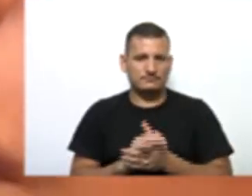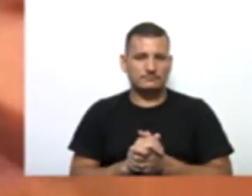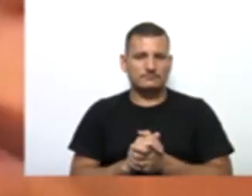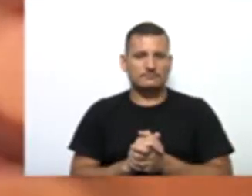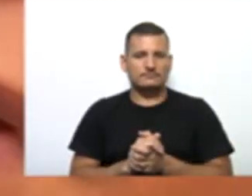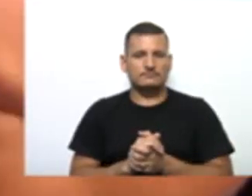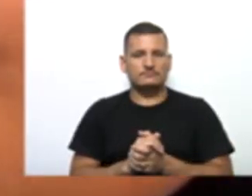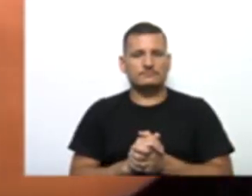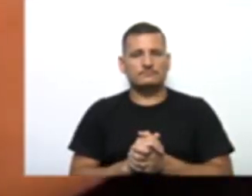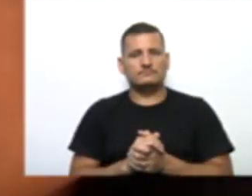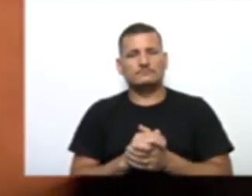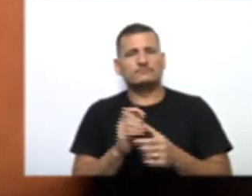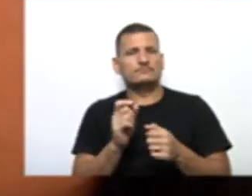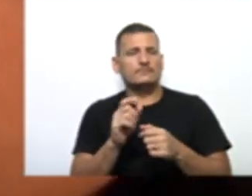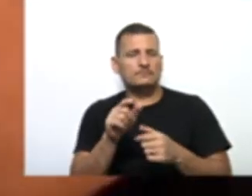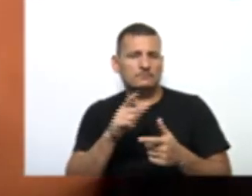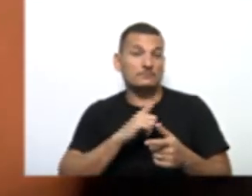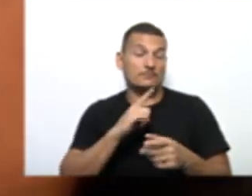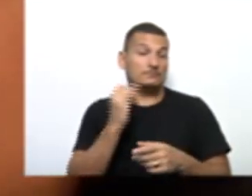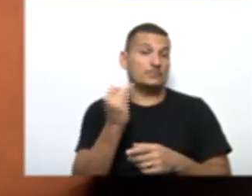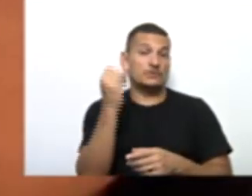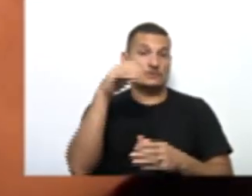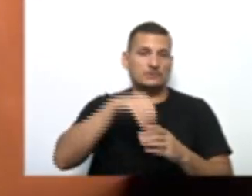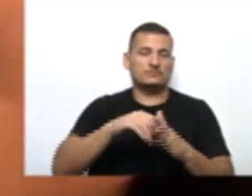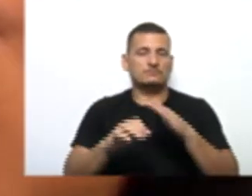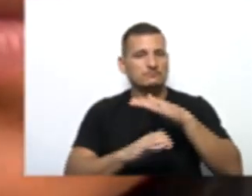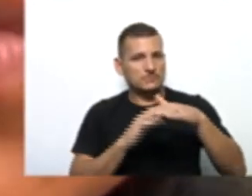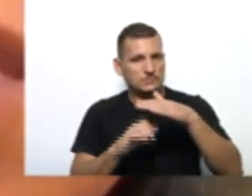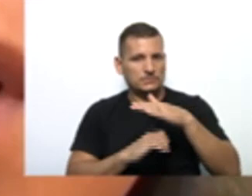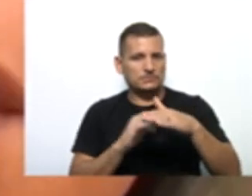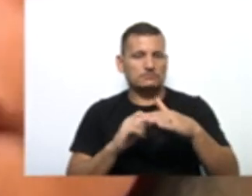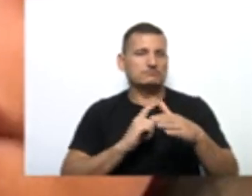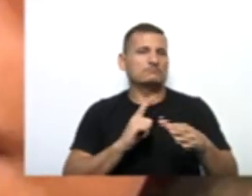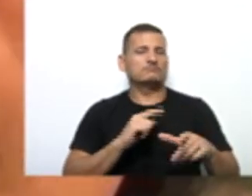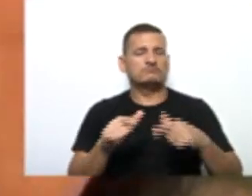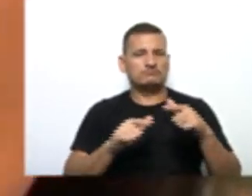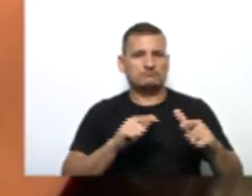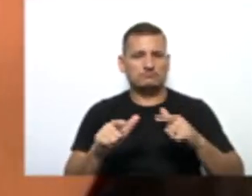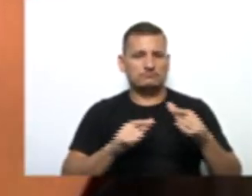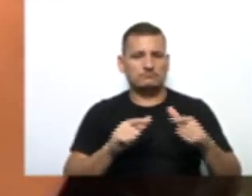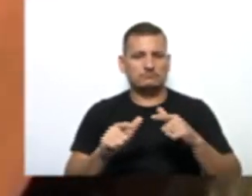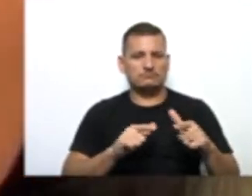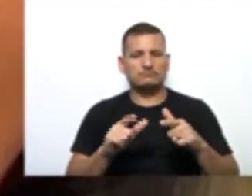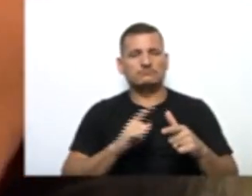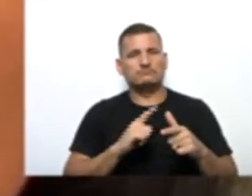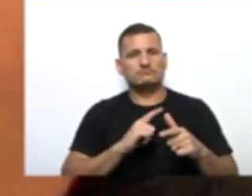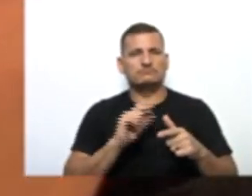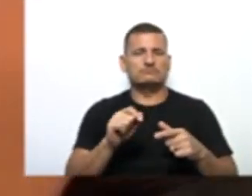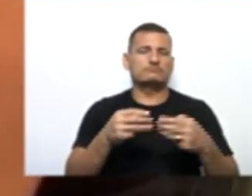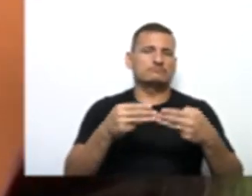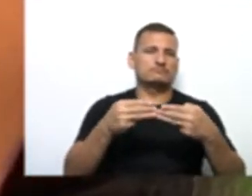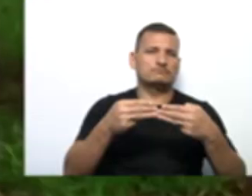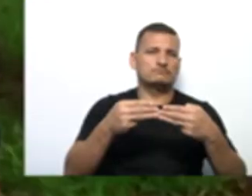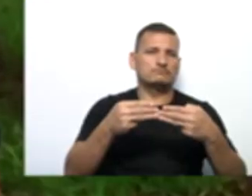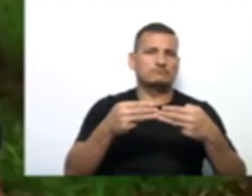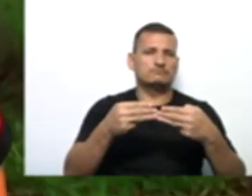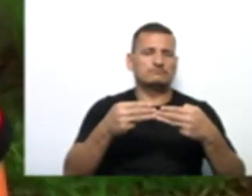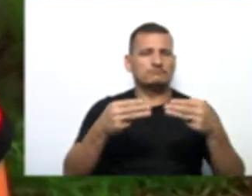que desenvolve uma parte muito importante nas empresas, agora que todo tem a rede,